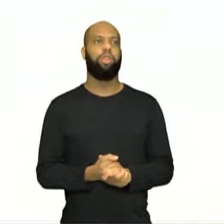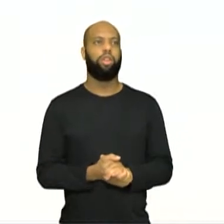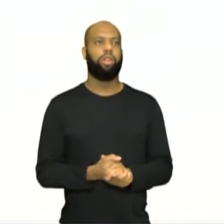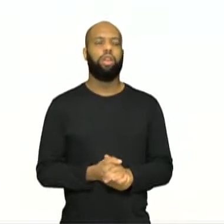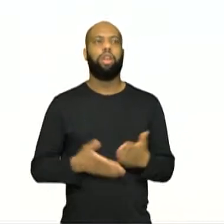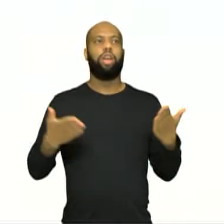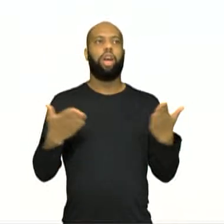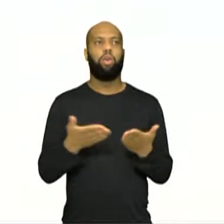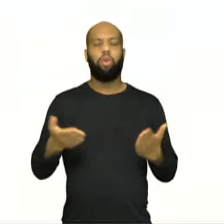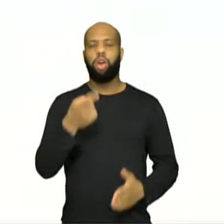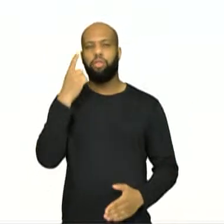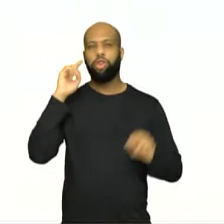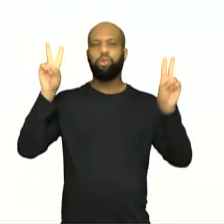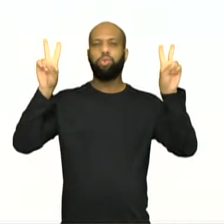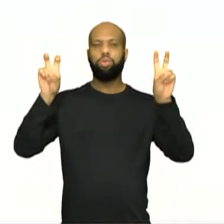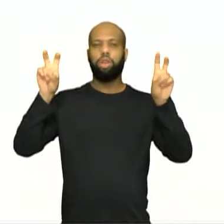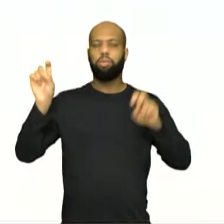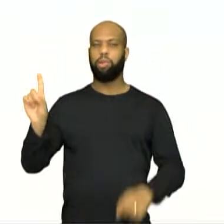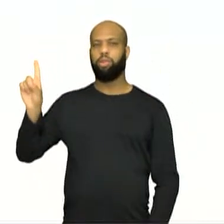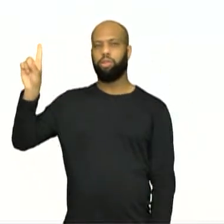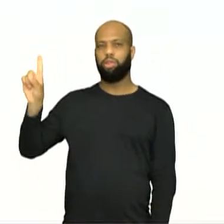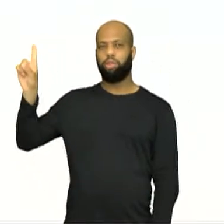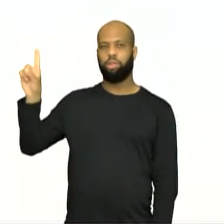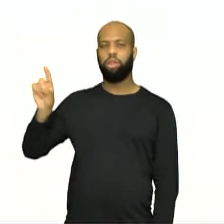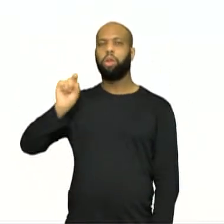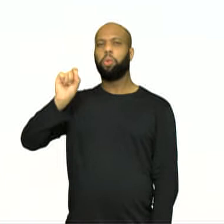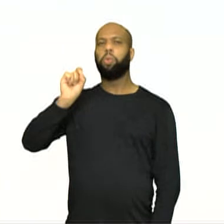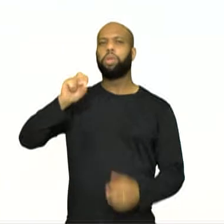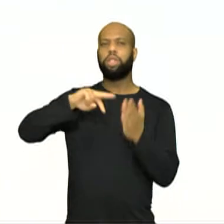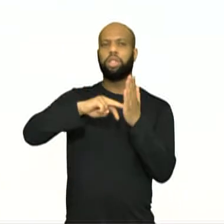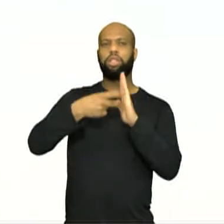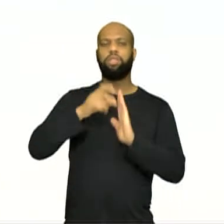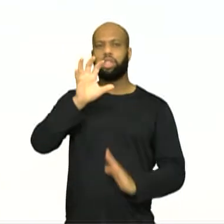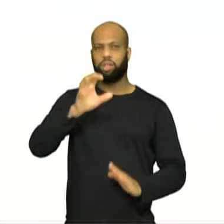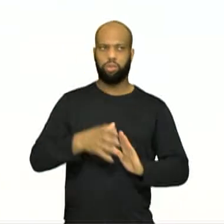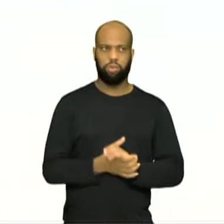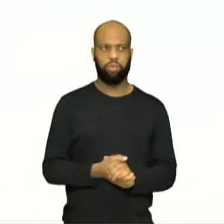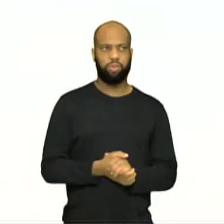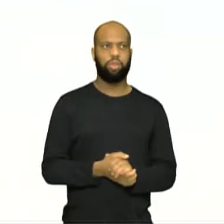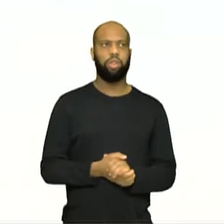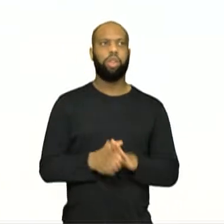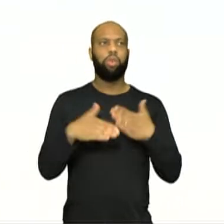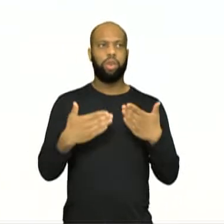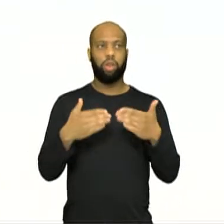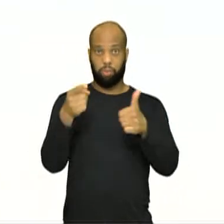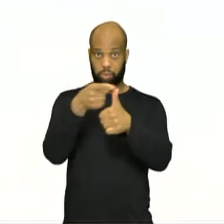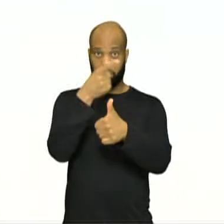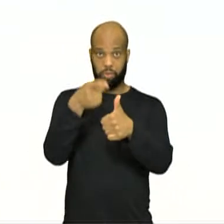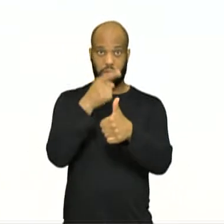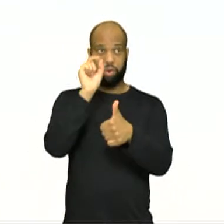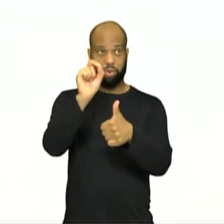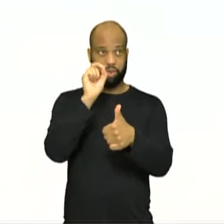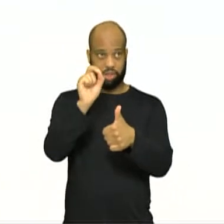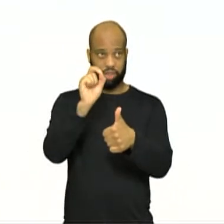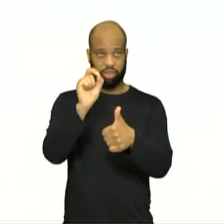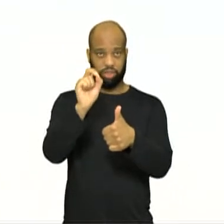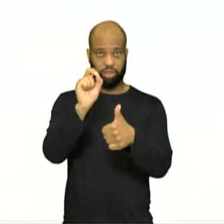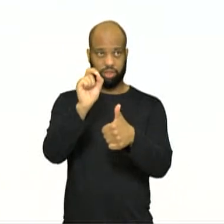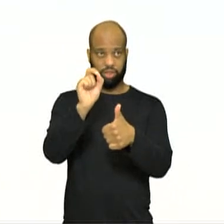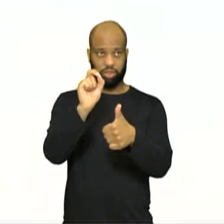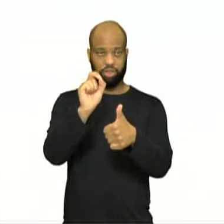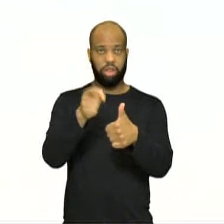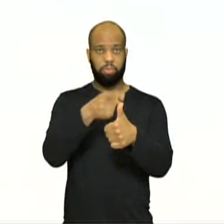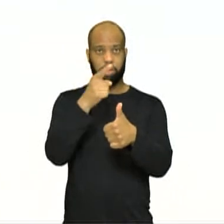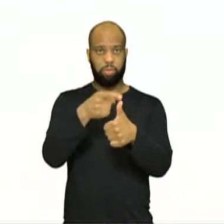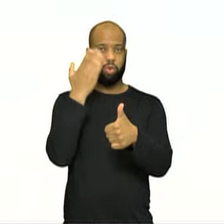Pressupostos e subentendidos. O que será que são pressupostos e subentendidos? Então, os pressupostos são